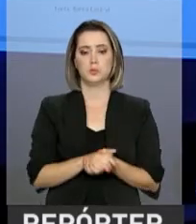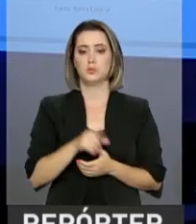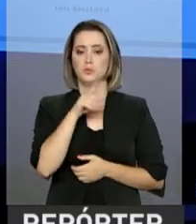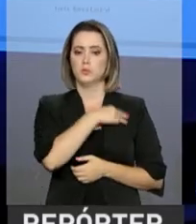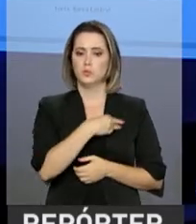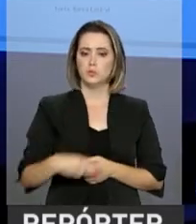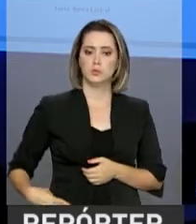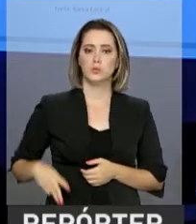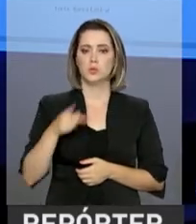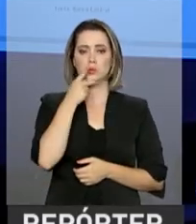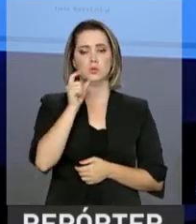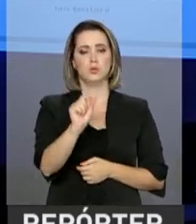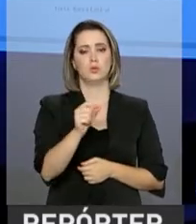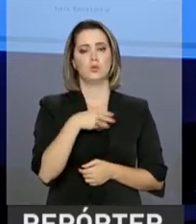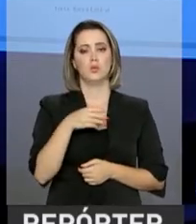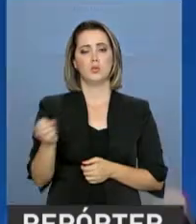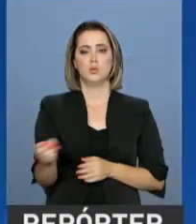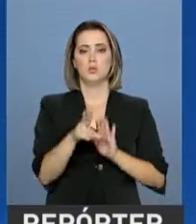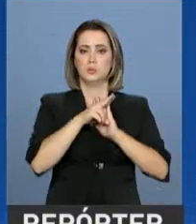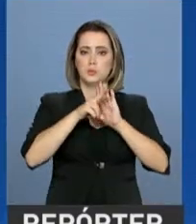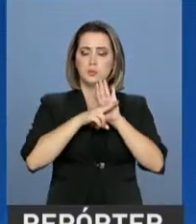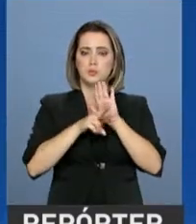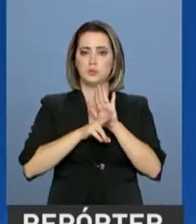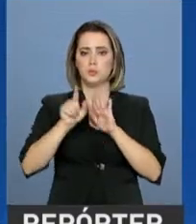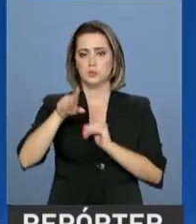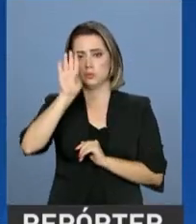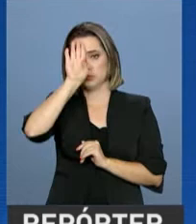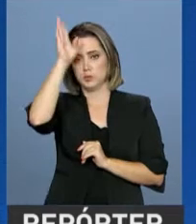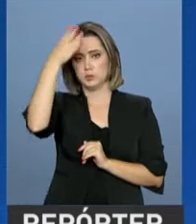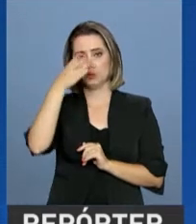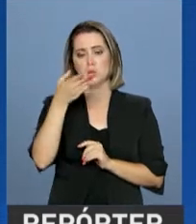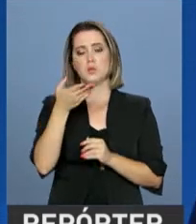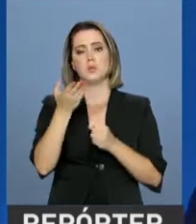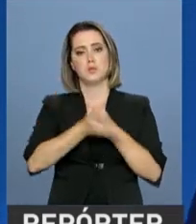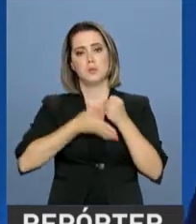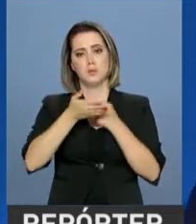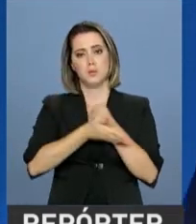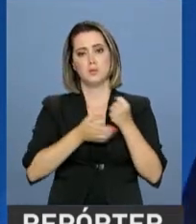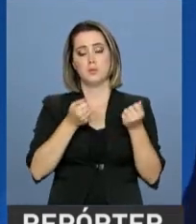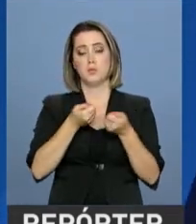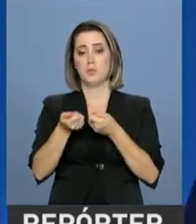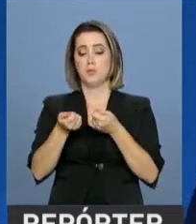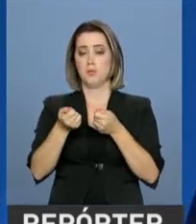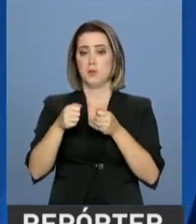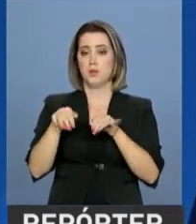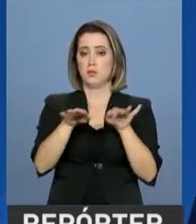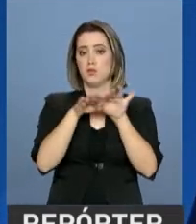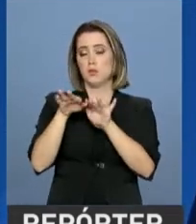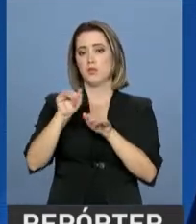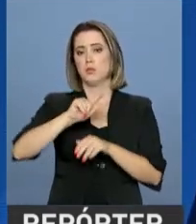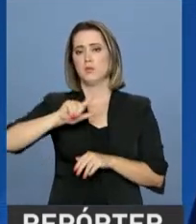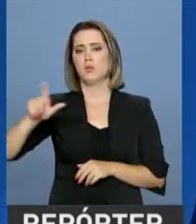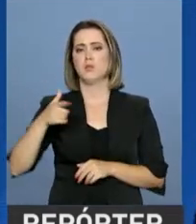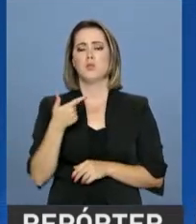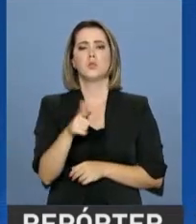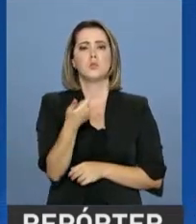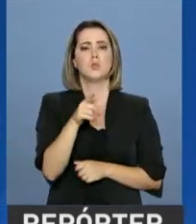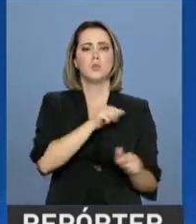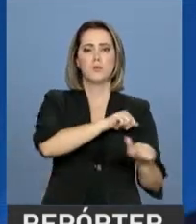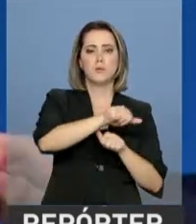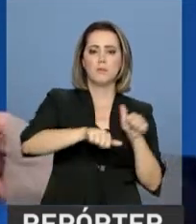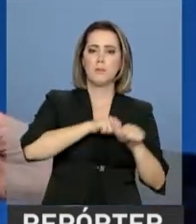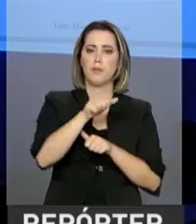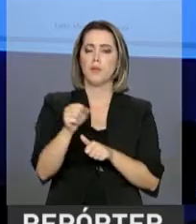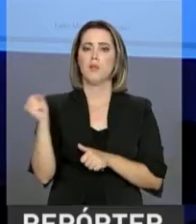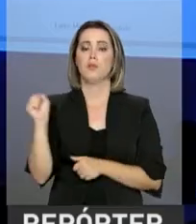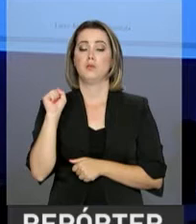a reforma da previdência é um dos principais alicerces para o equilíbrio fiscal afirmou não houver uma mudança na